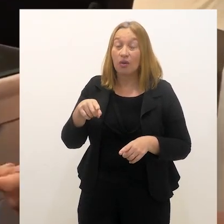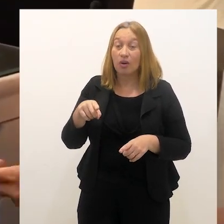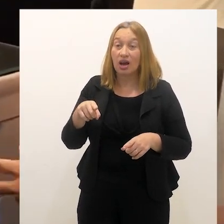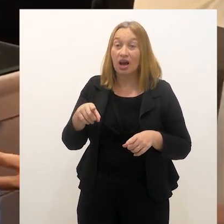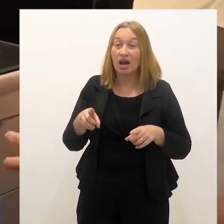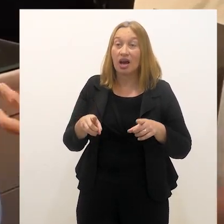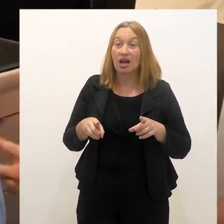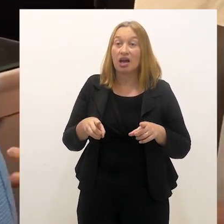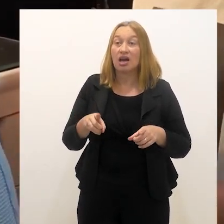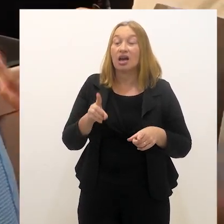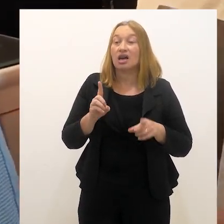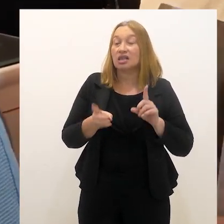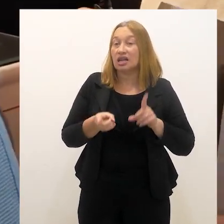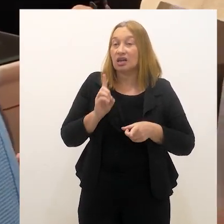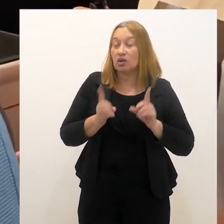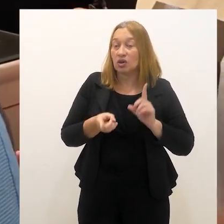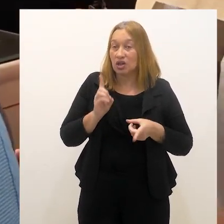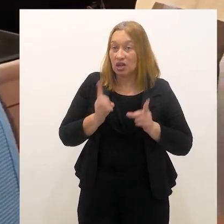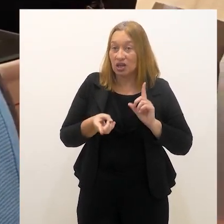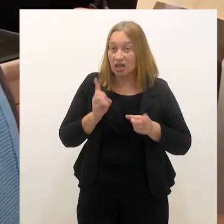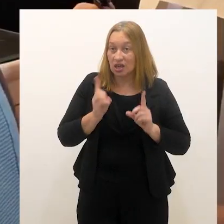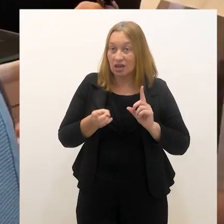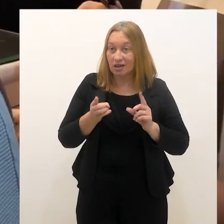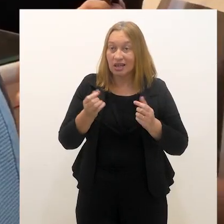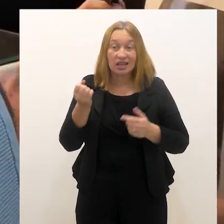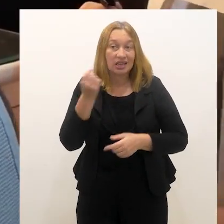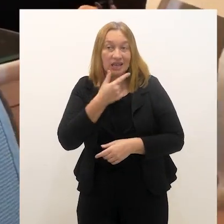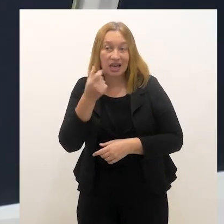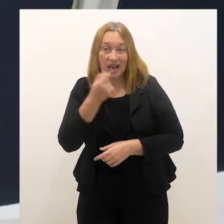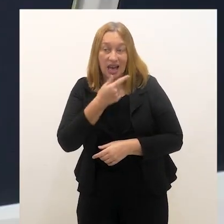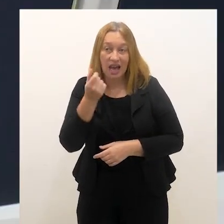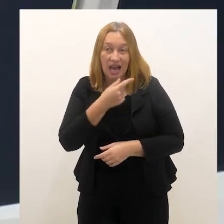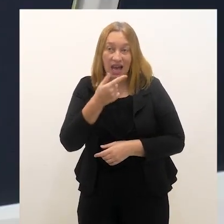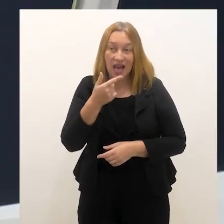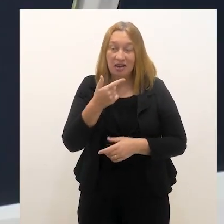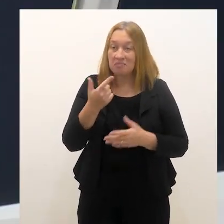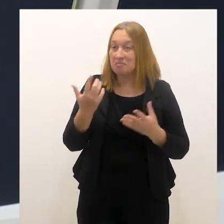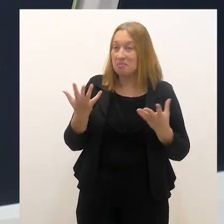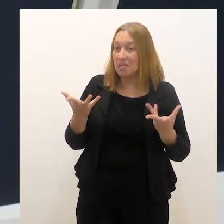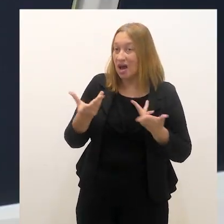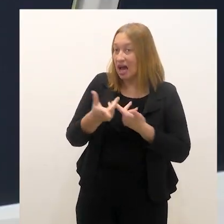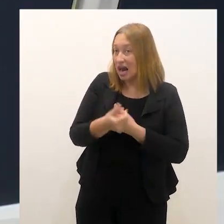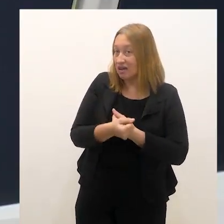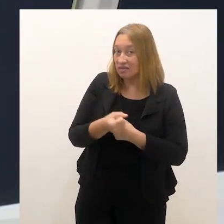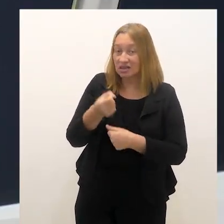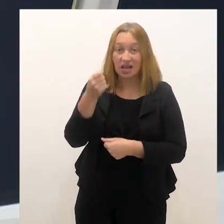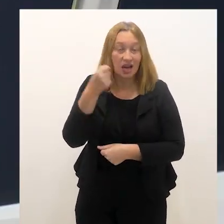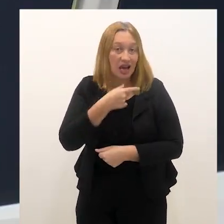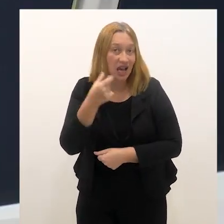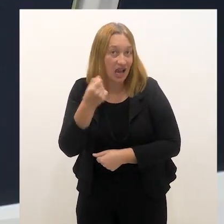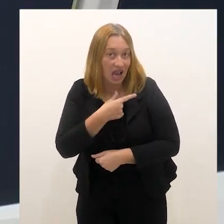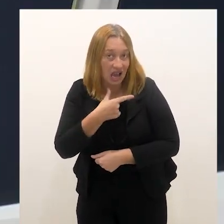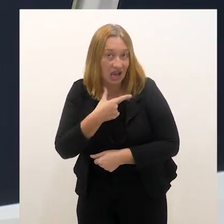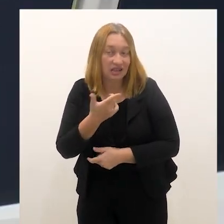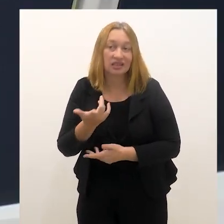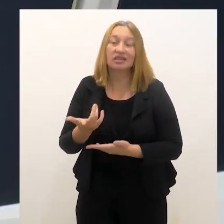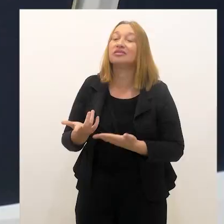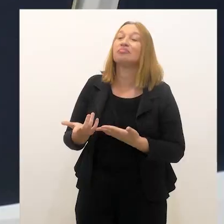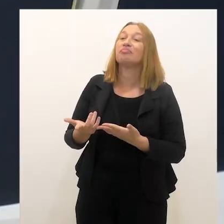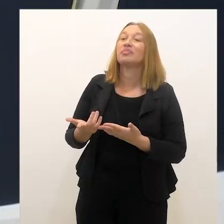humorista, incrível, raciocínio rápido, um humor, assim, super